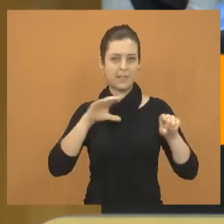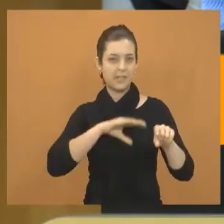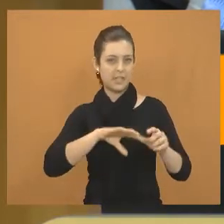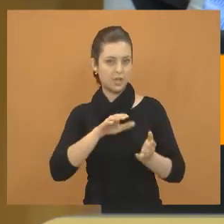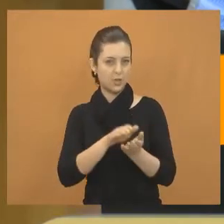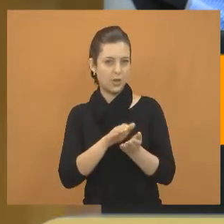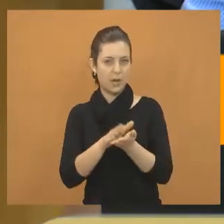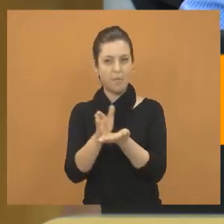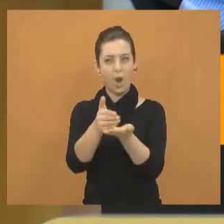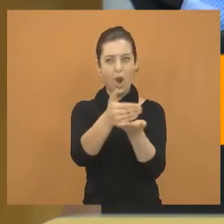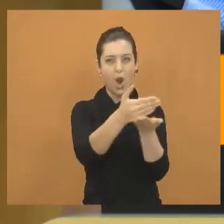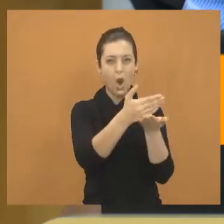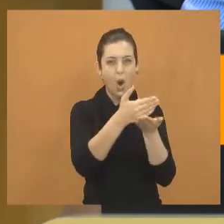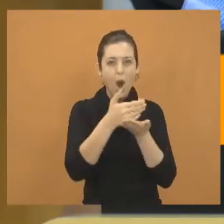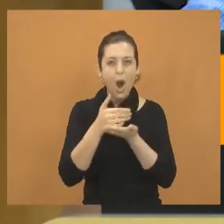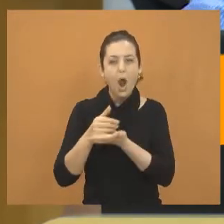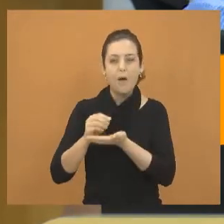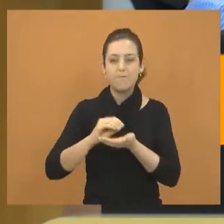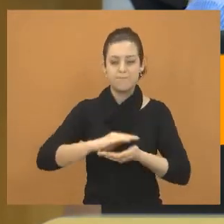Jacareí arrecada